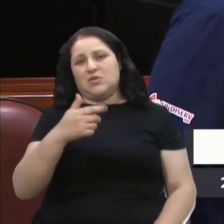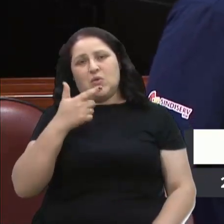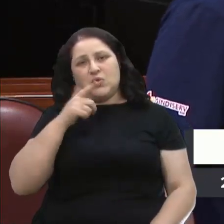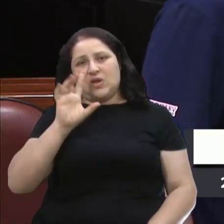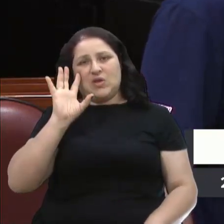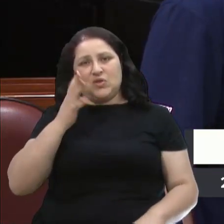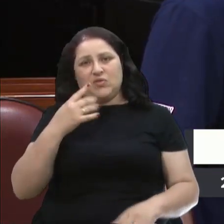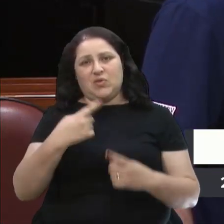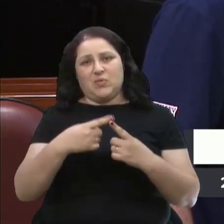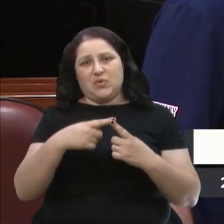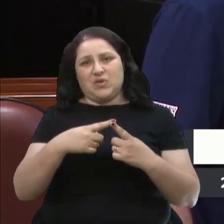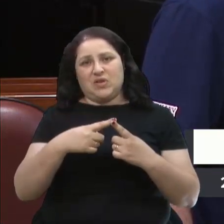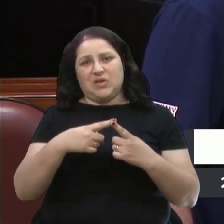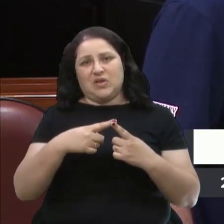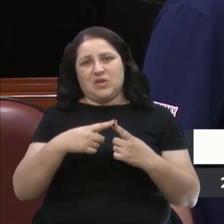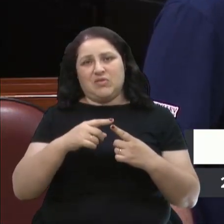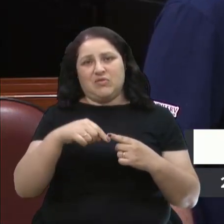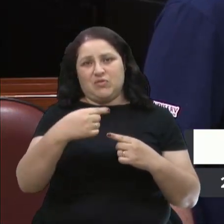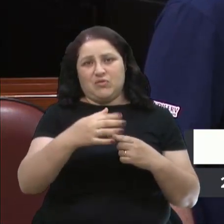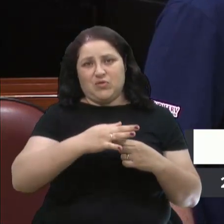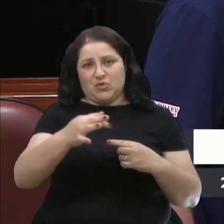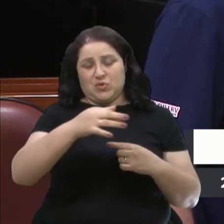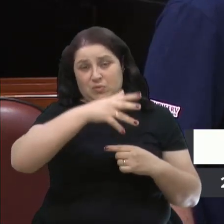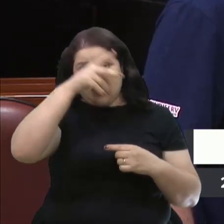patronal diminui.